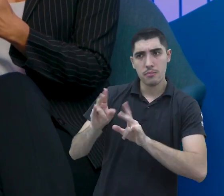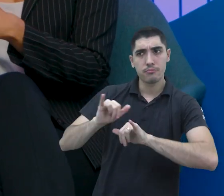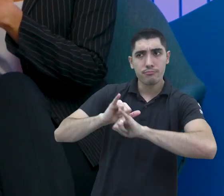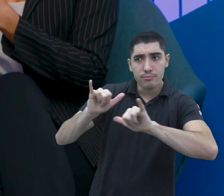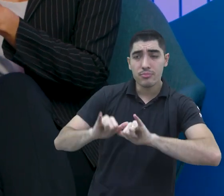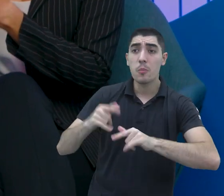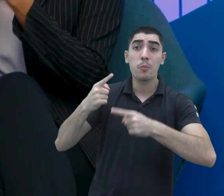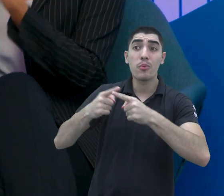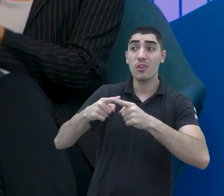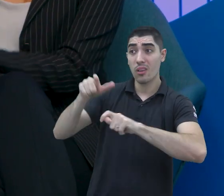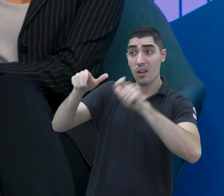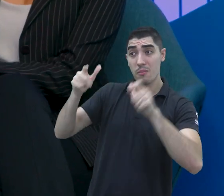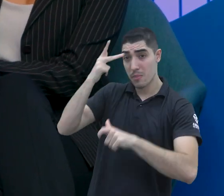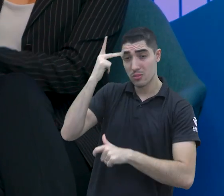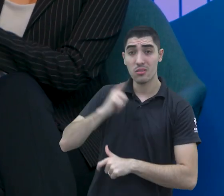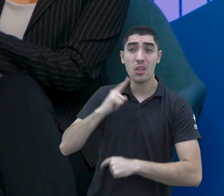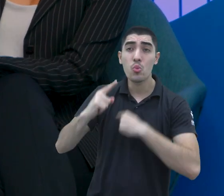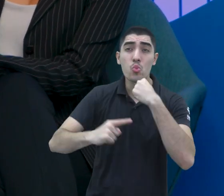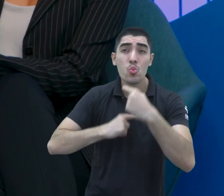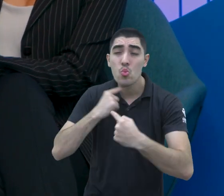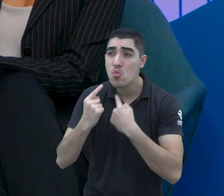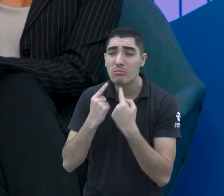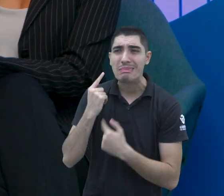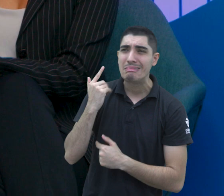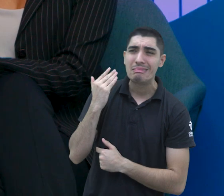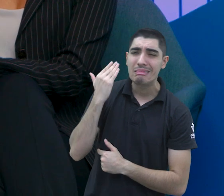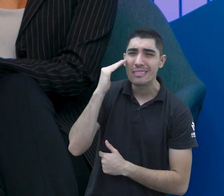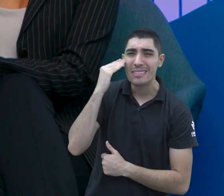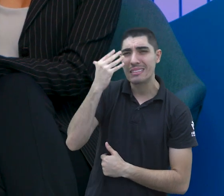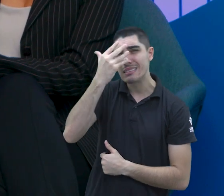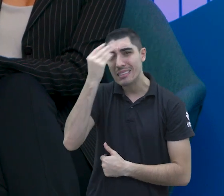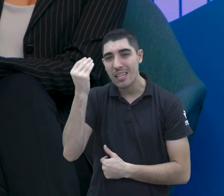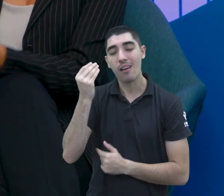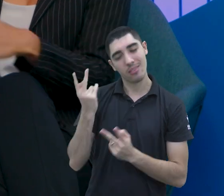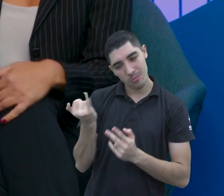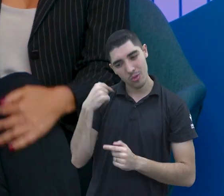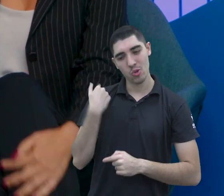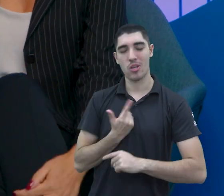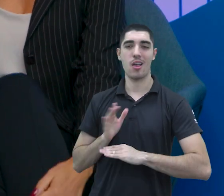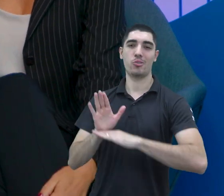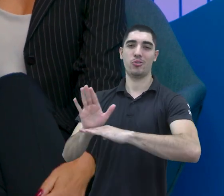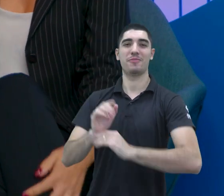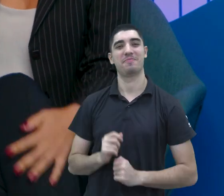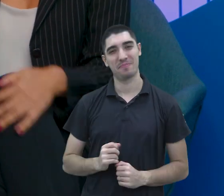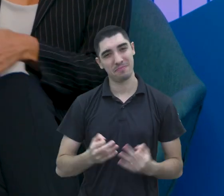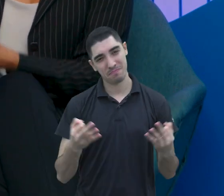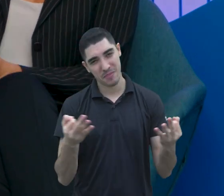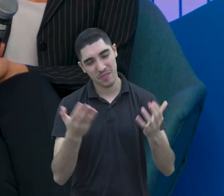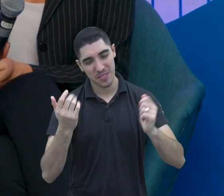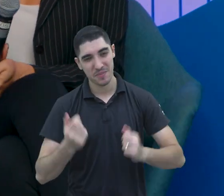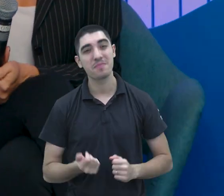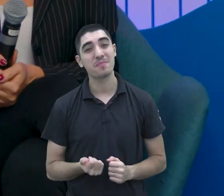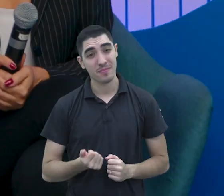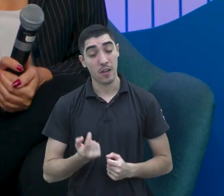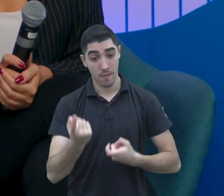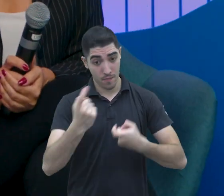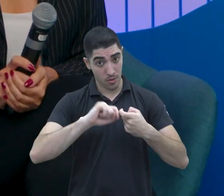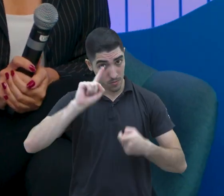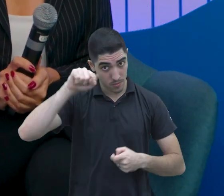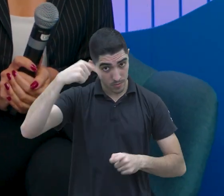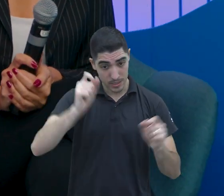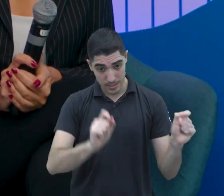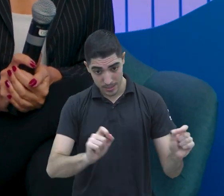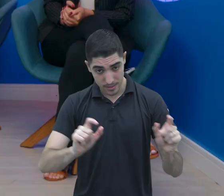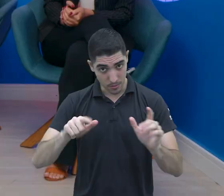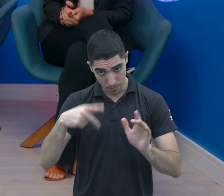está sempre frisando, né, que são dúvidas que estão sempre aí na boca do povo, né? Então a gente está aqui para contribuir também. Perfeito. A gente volta